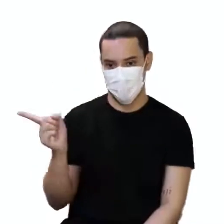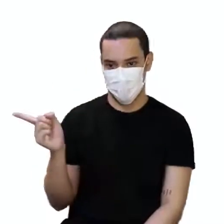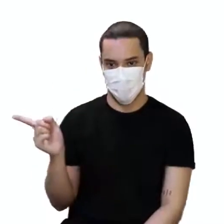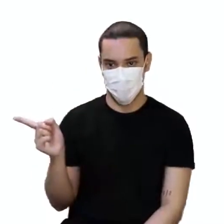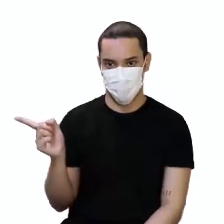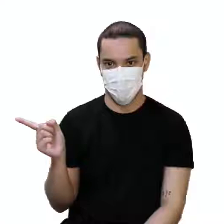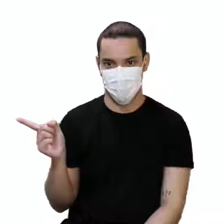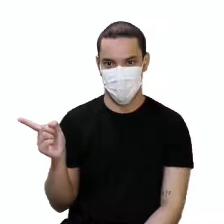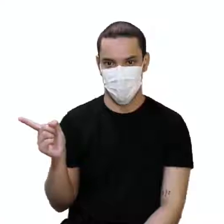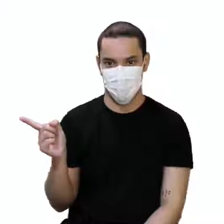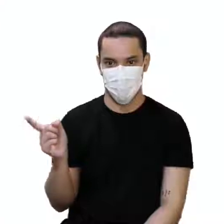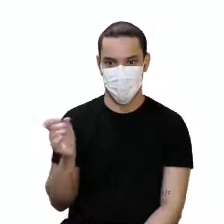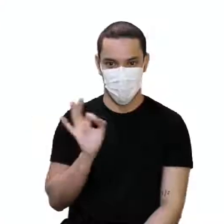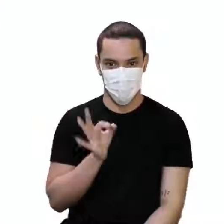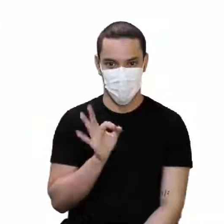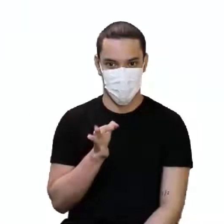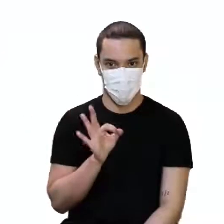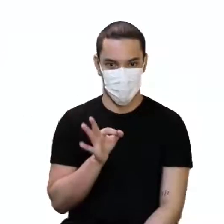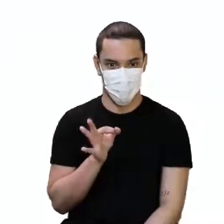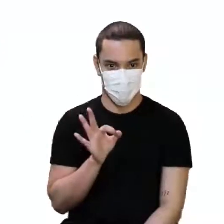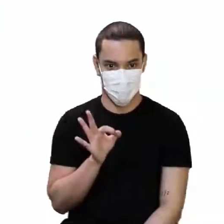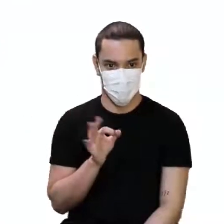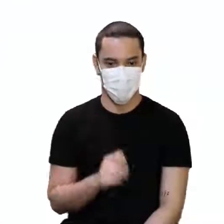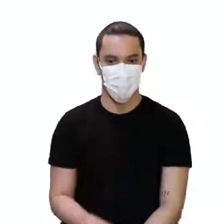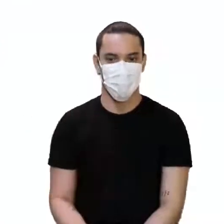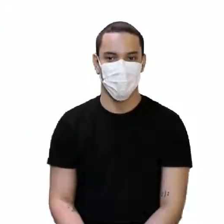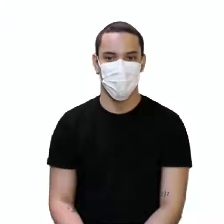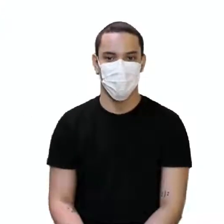cá. Em cima do beija-flor de todo jeito.